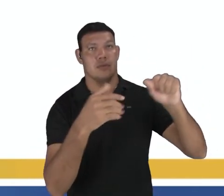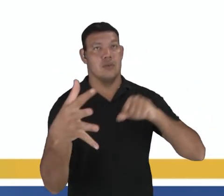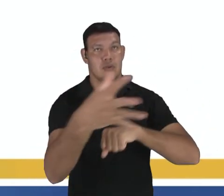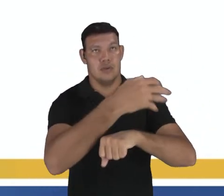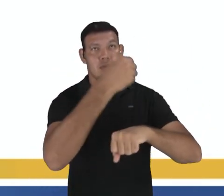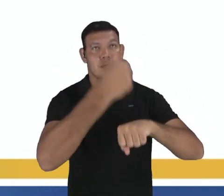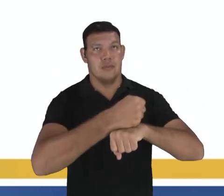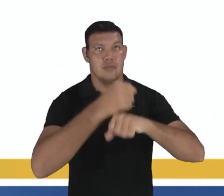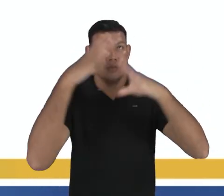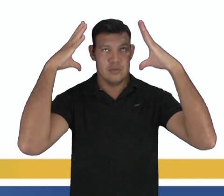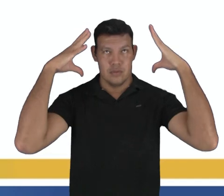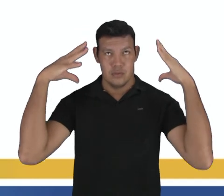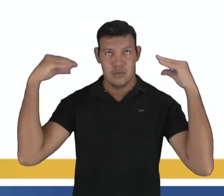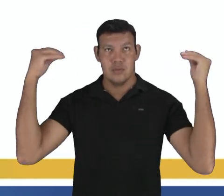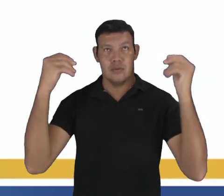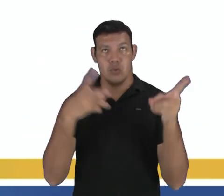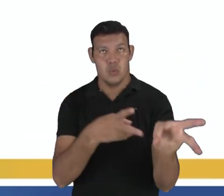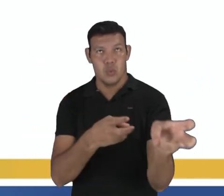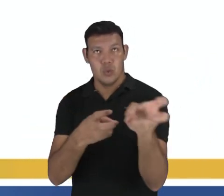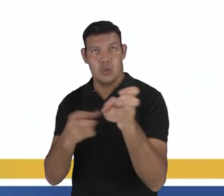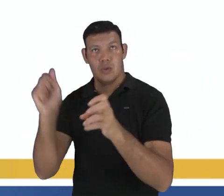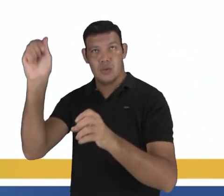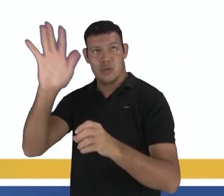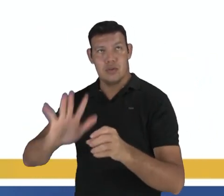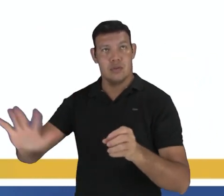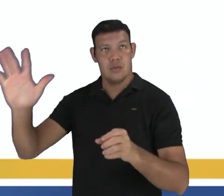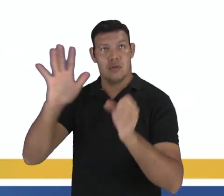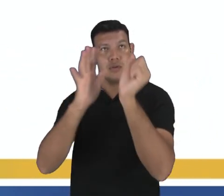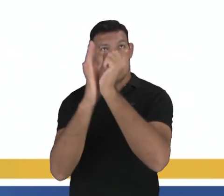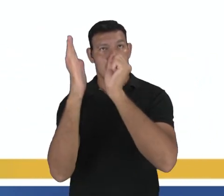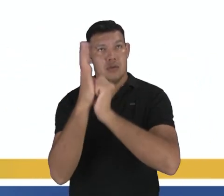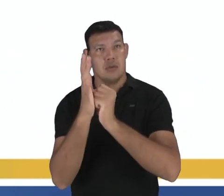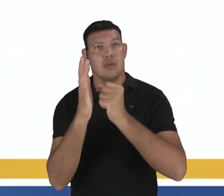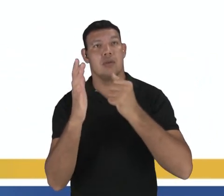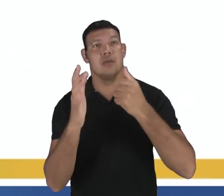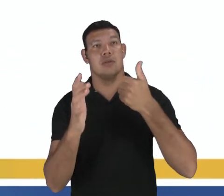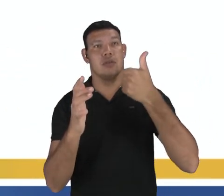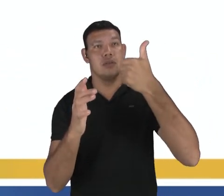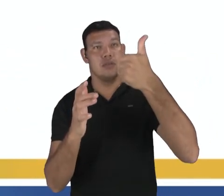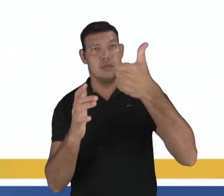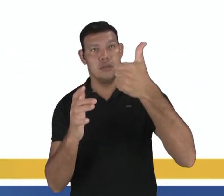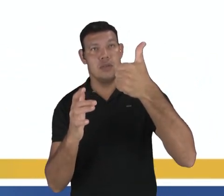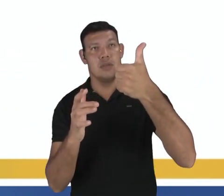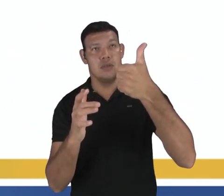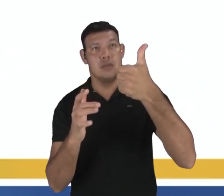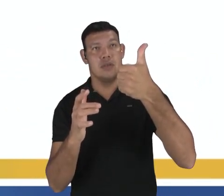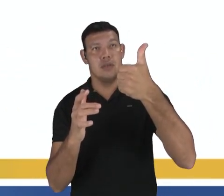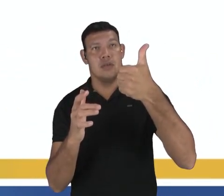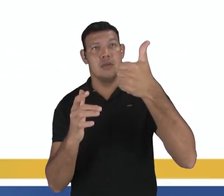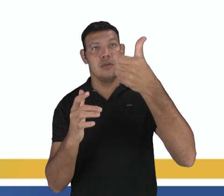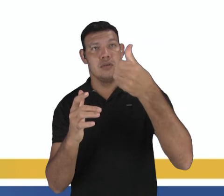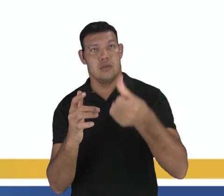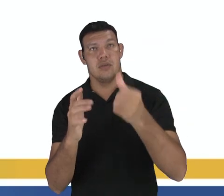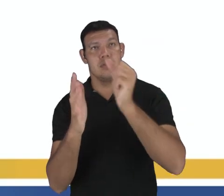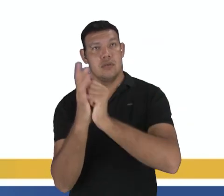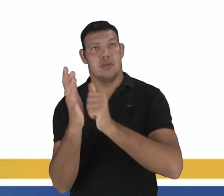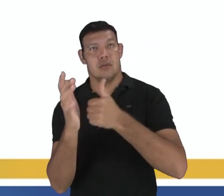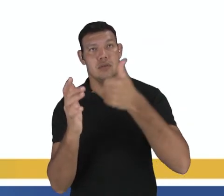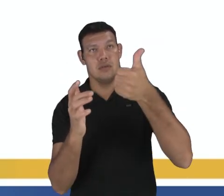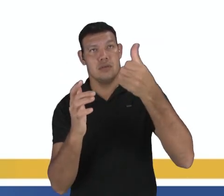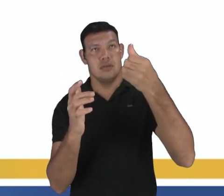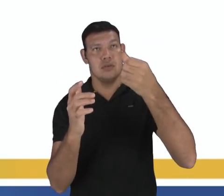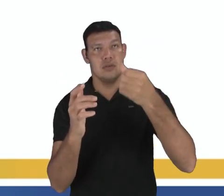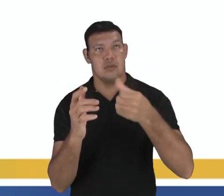século XVIII, grupos africanos escravizados e trazidos para o Brasil durante a colonização,